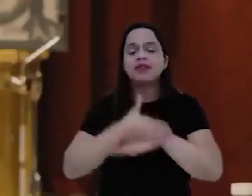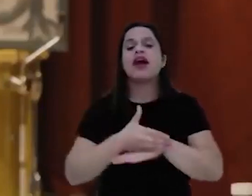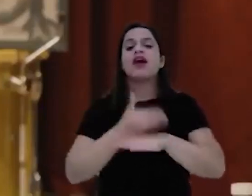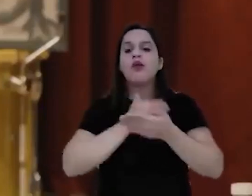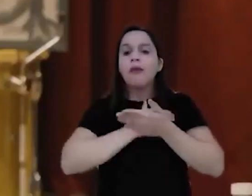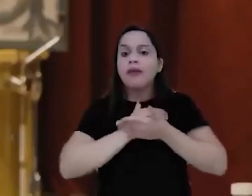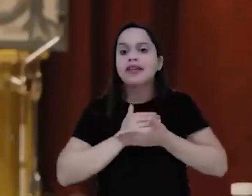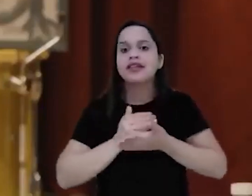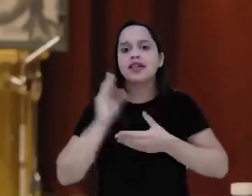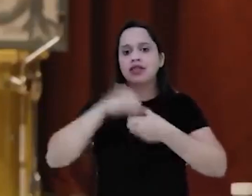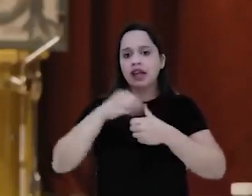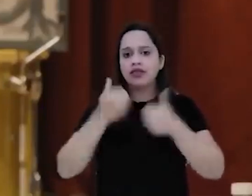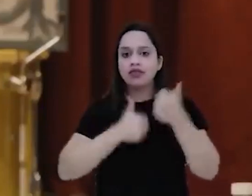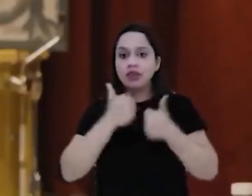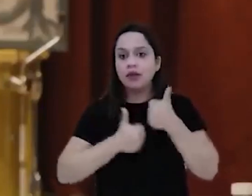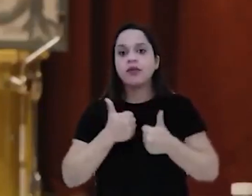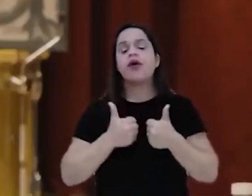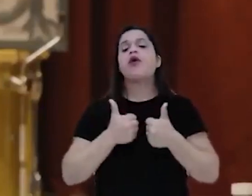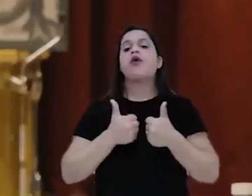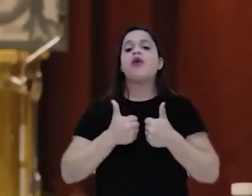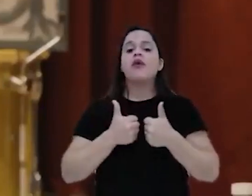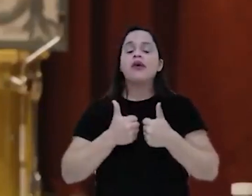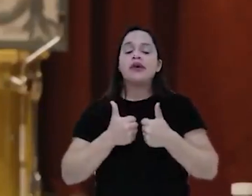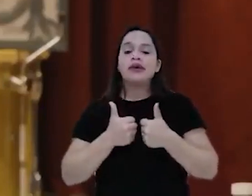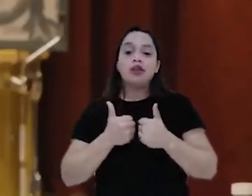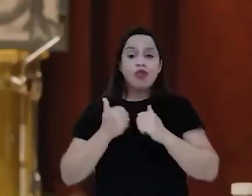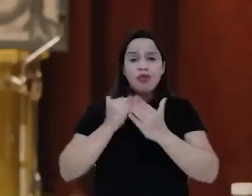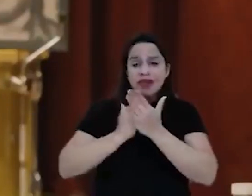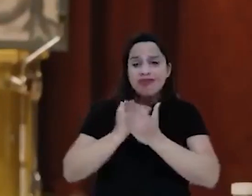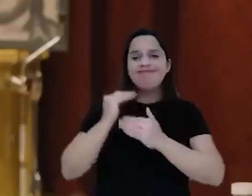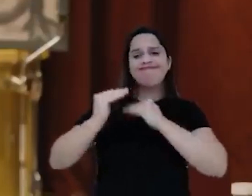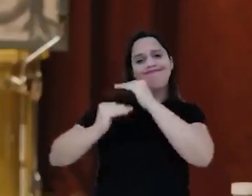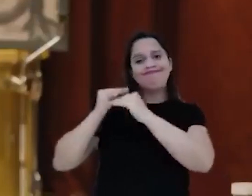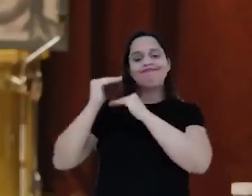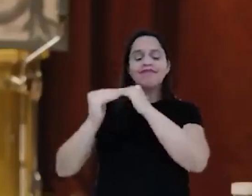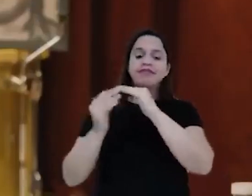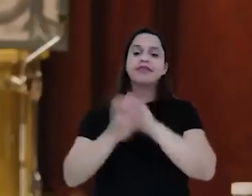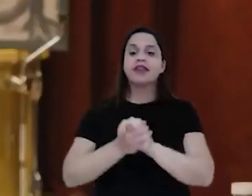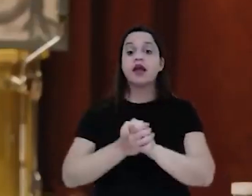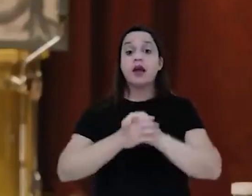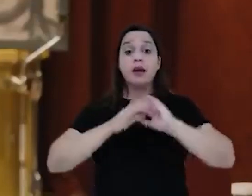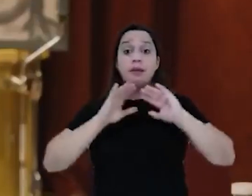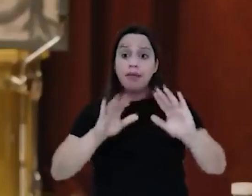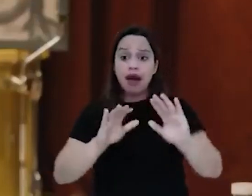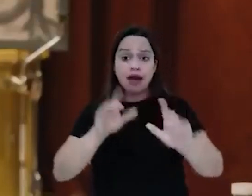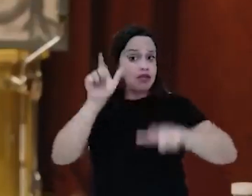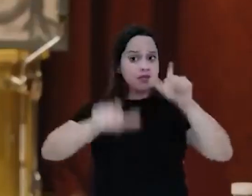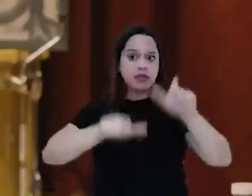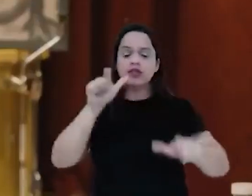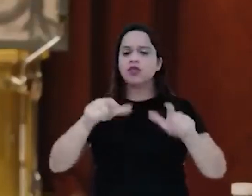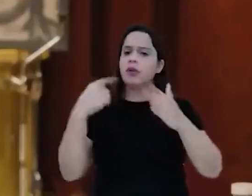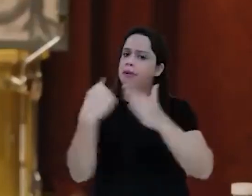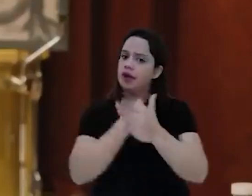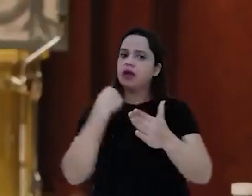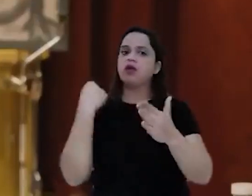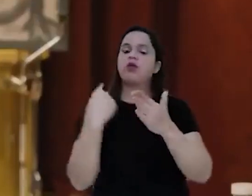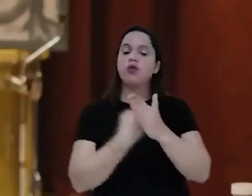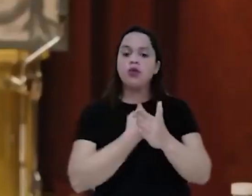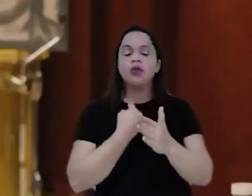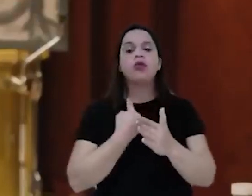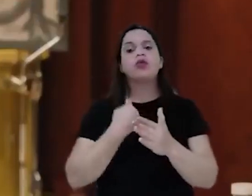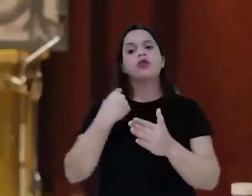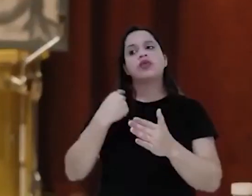dar uns primeiros passos digamos assim positivamente né e mais assim a galera a galera